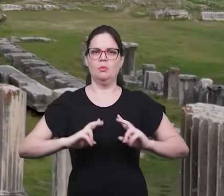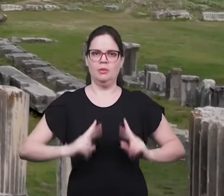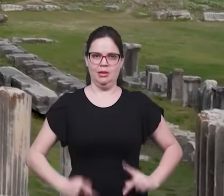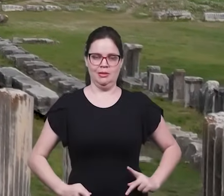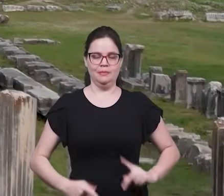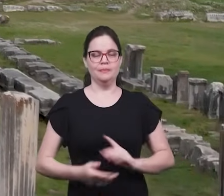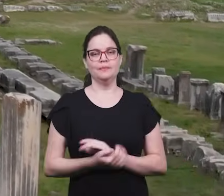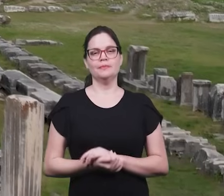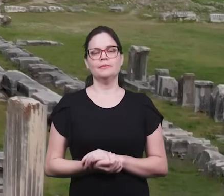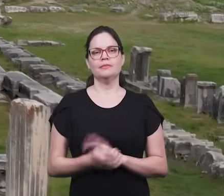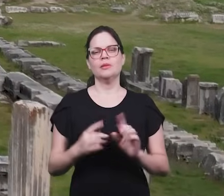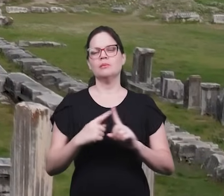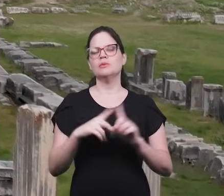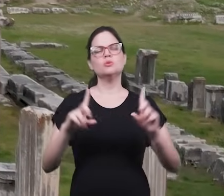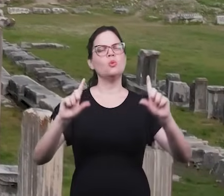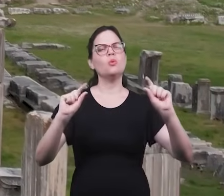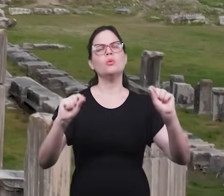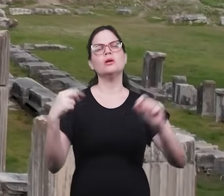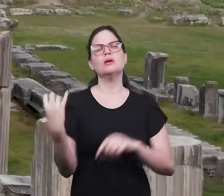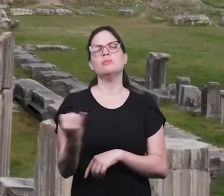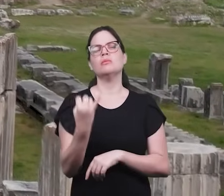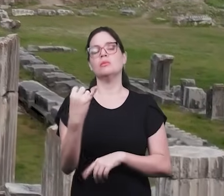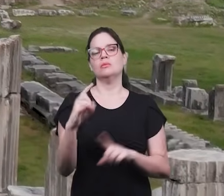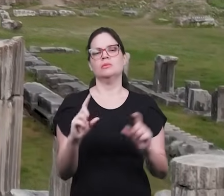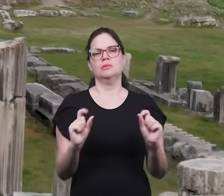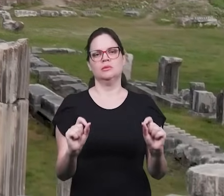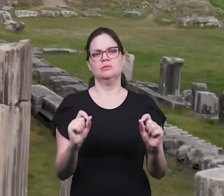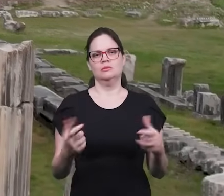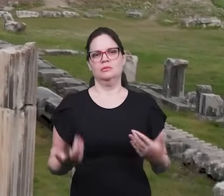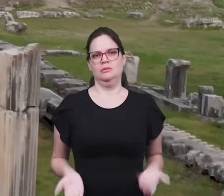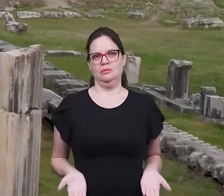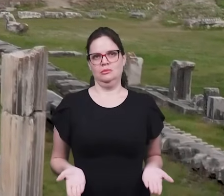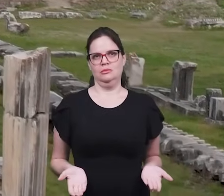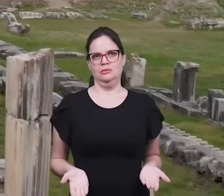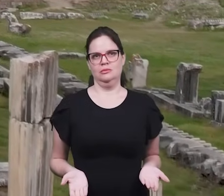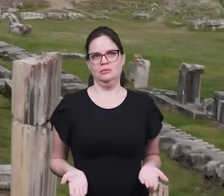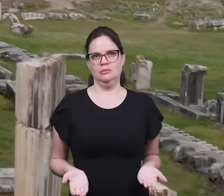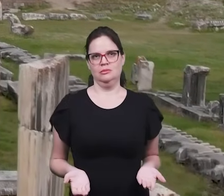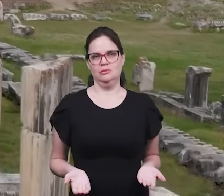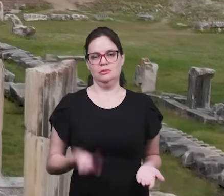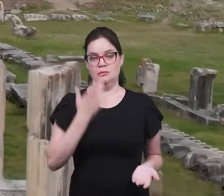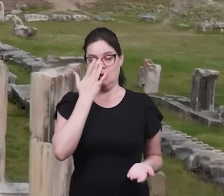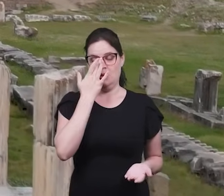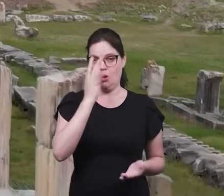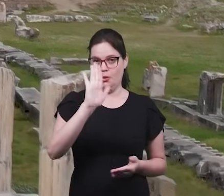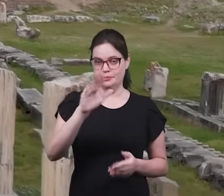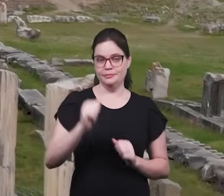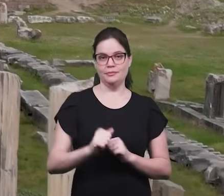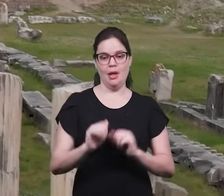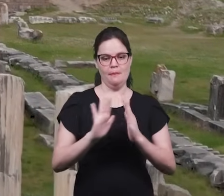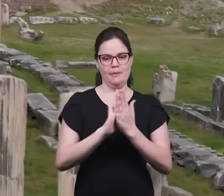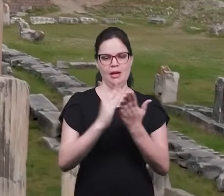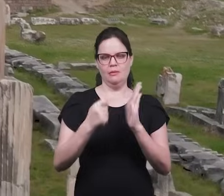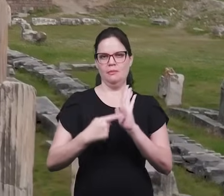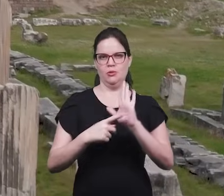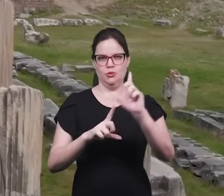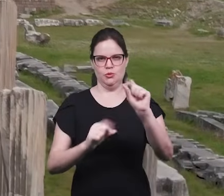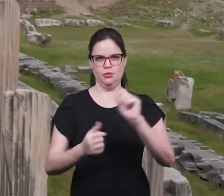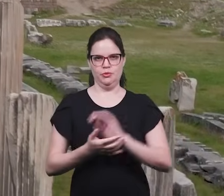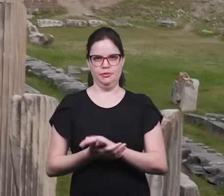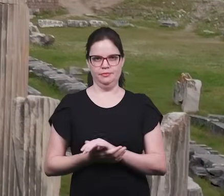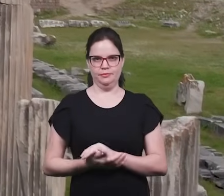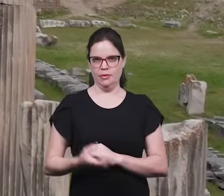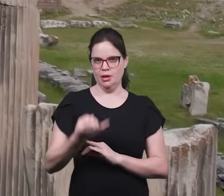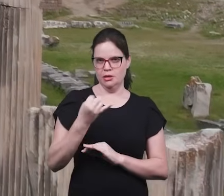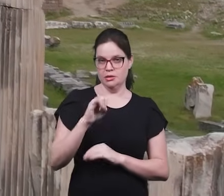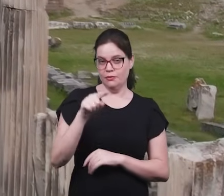homem. Mas o que importa é que o homem, ele tem tudo isso. E o que diz a Bíblia?